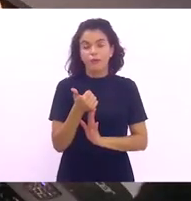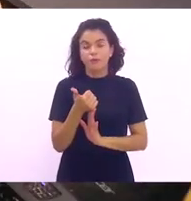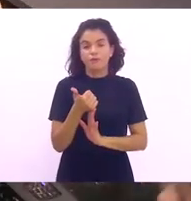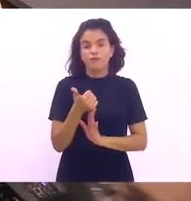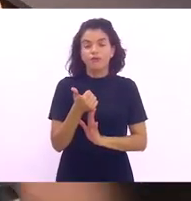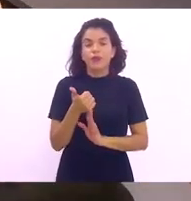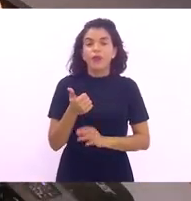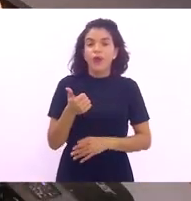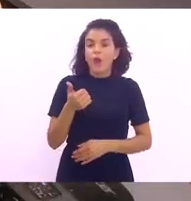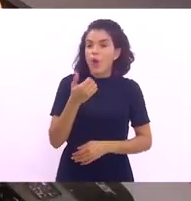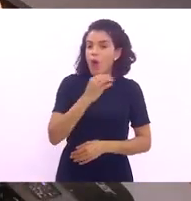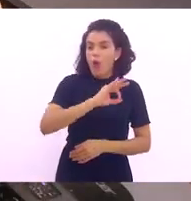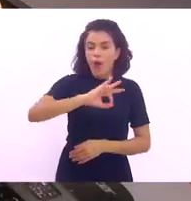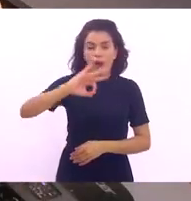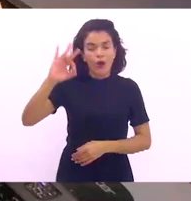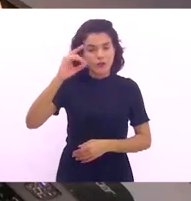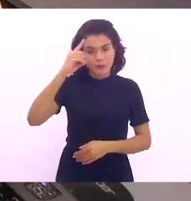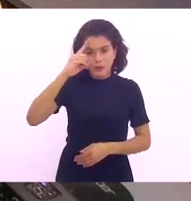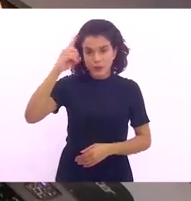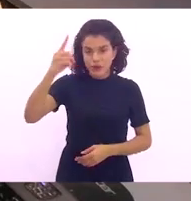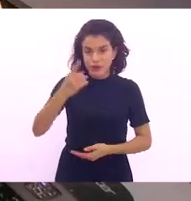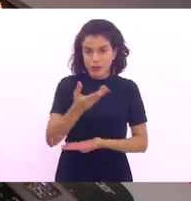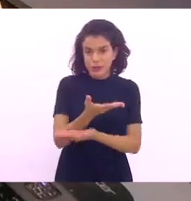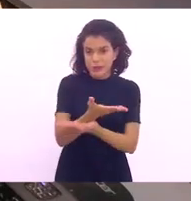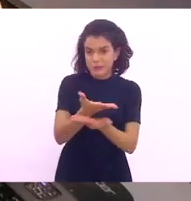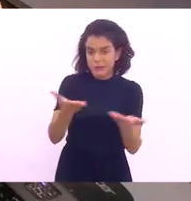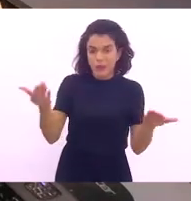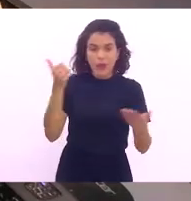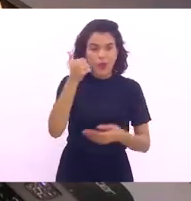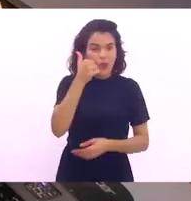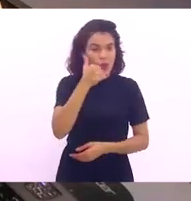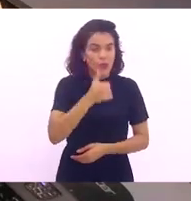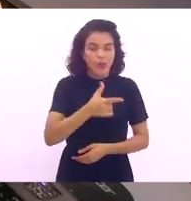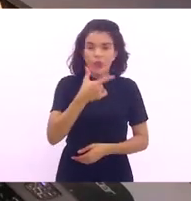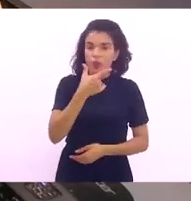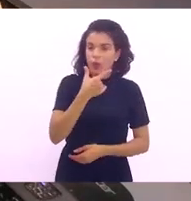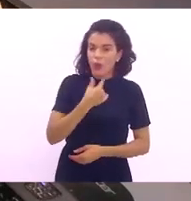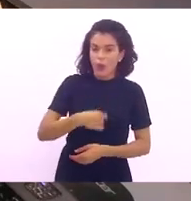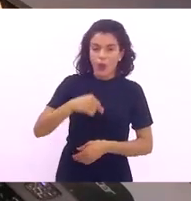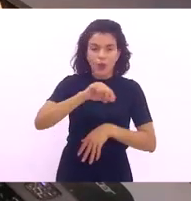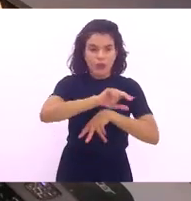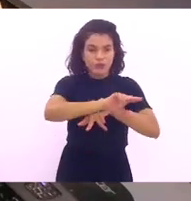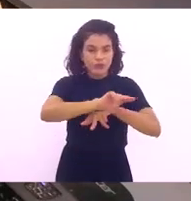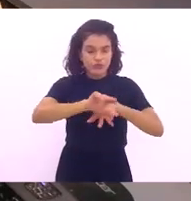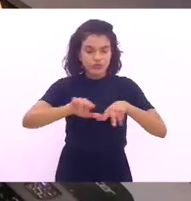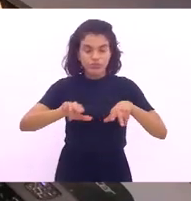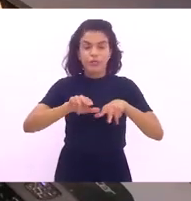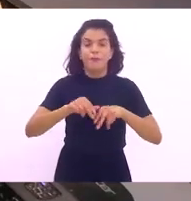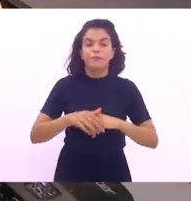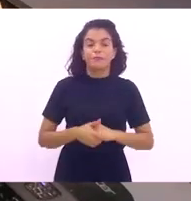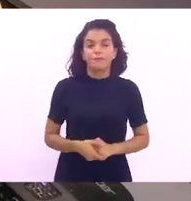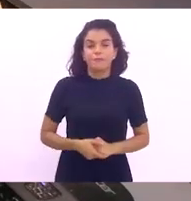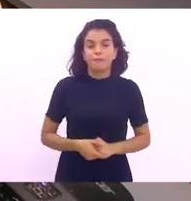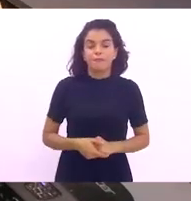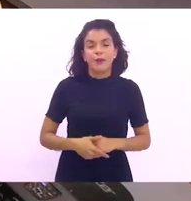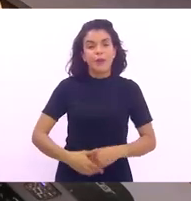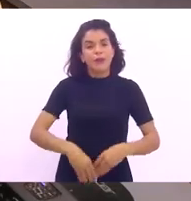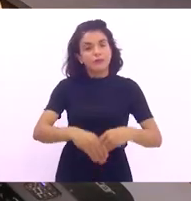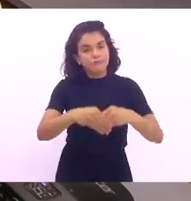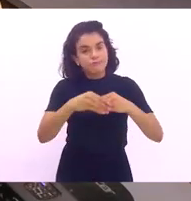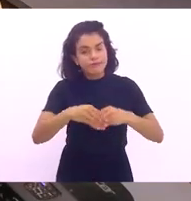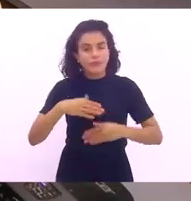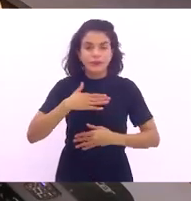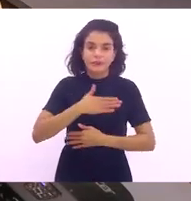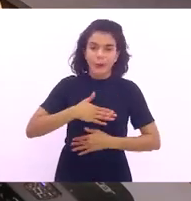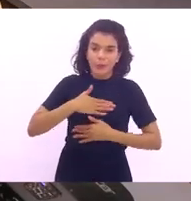ótimo dia para todas e todos aqui presentes saudade aqui a